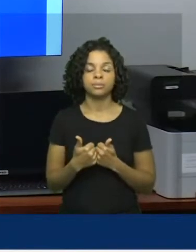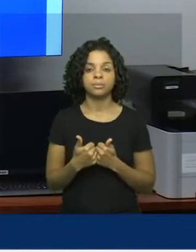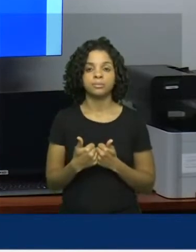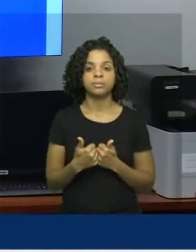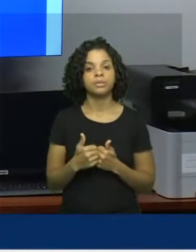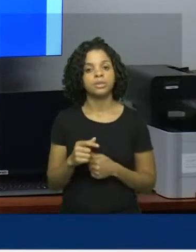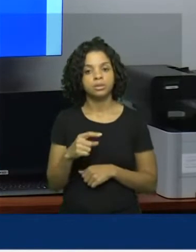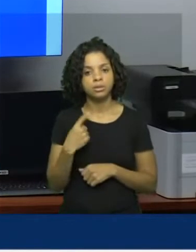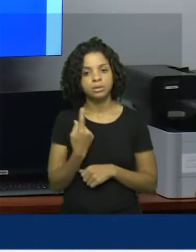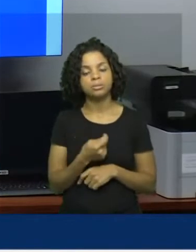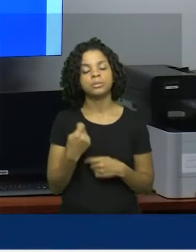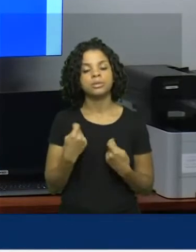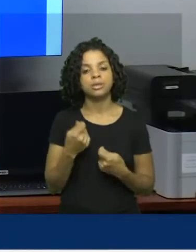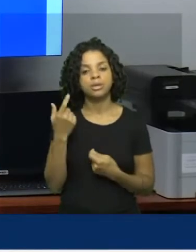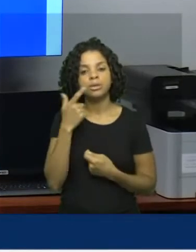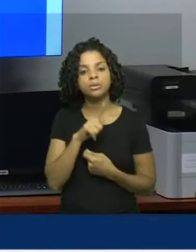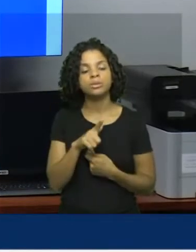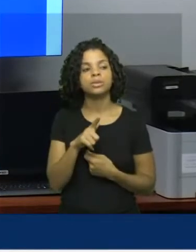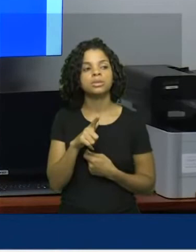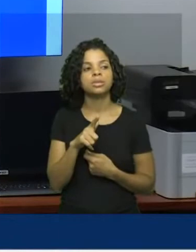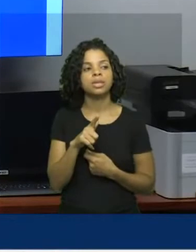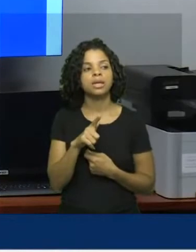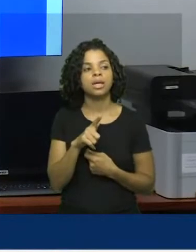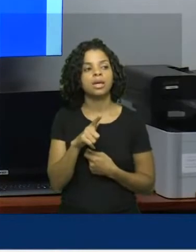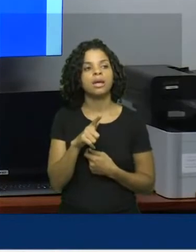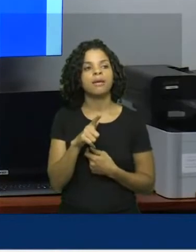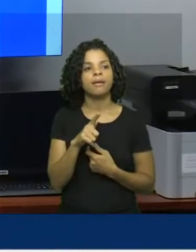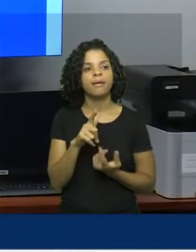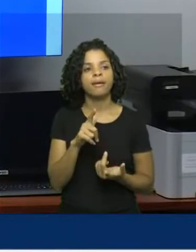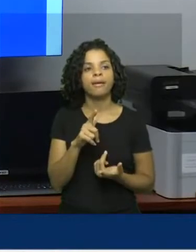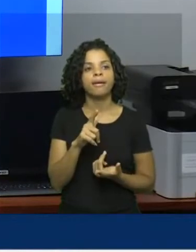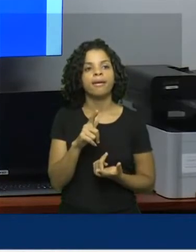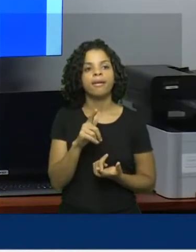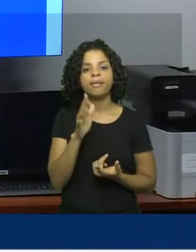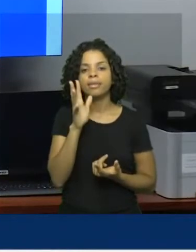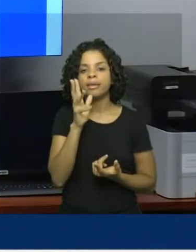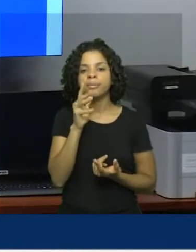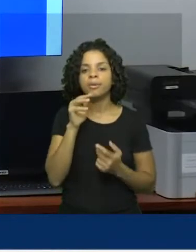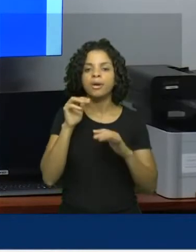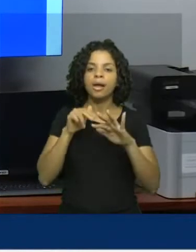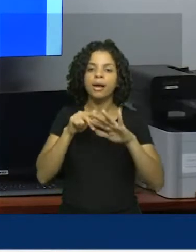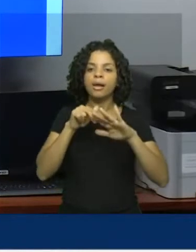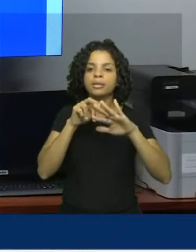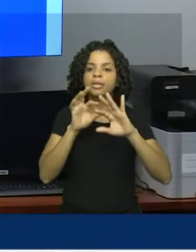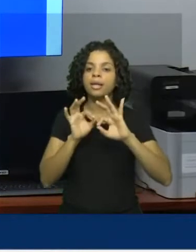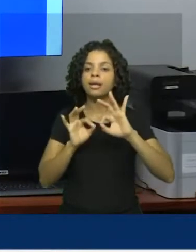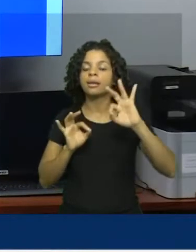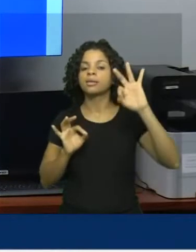estar alongando um pouco mais essa escada com as intervenções, que é o que a gente espera.